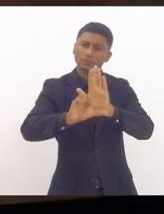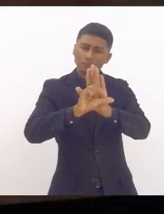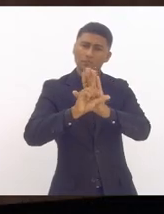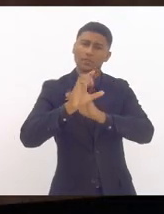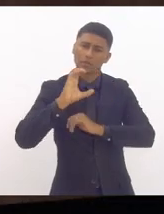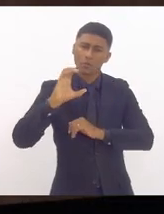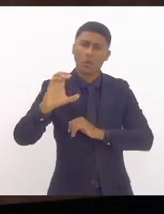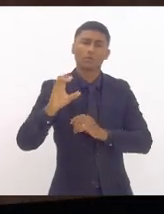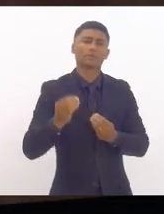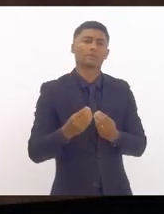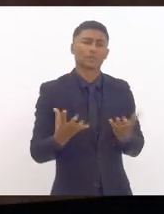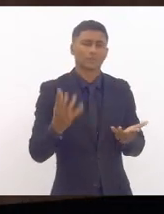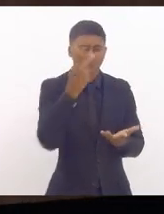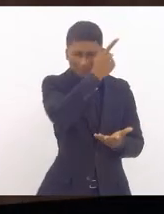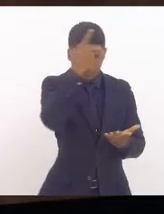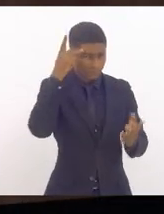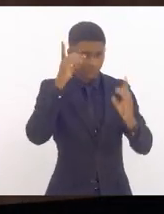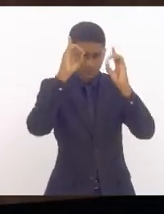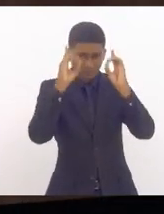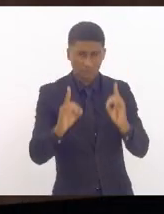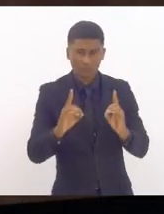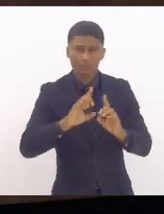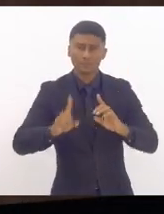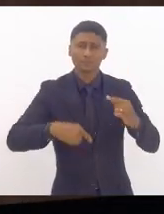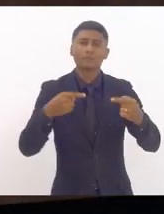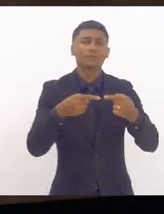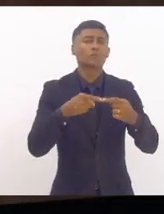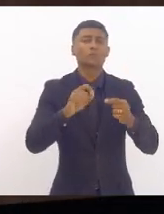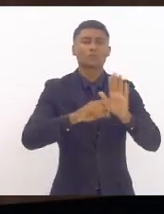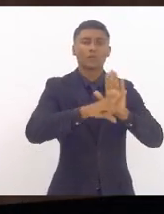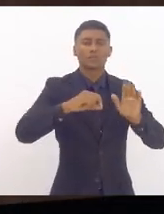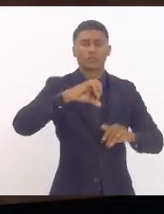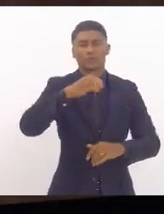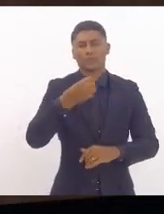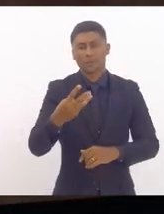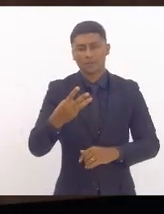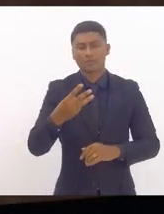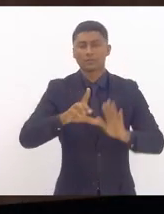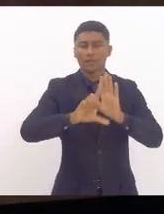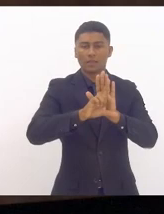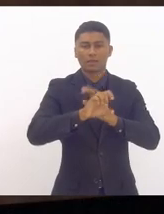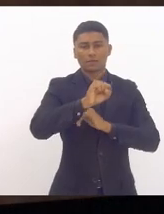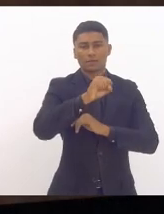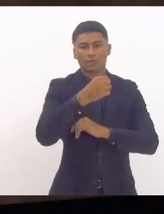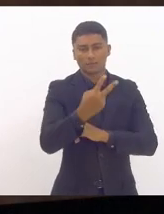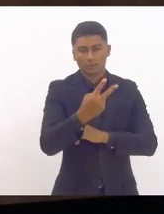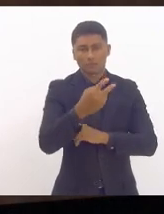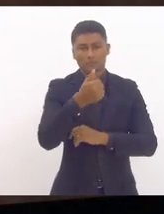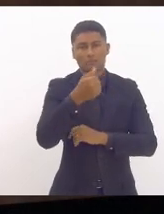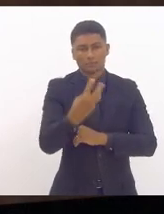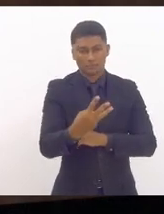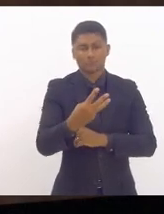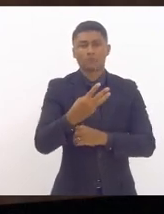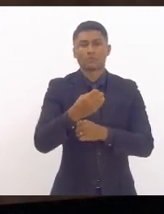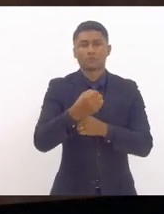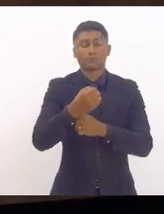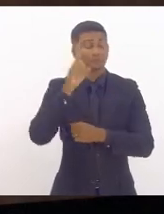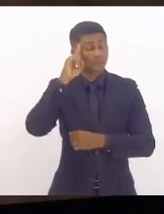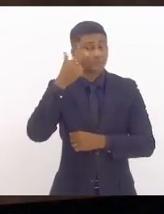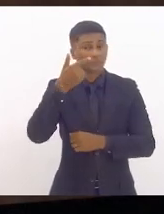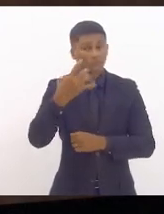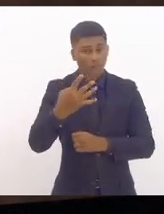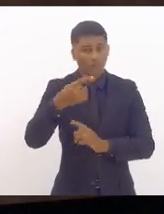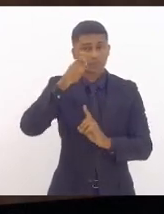com deficiência nos termos do artigo 93 da Lei 8213, de 24 de